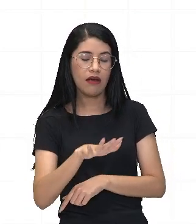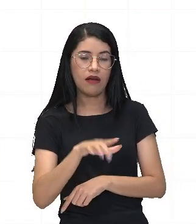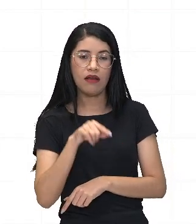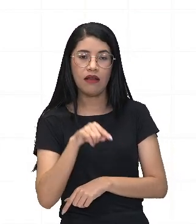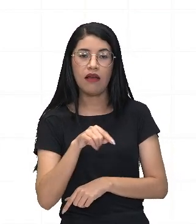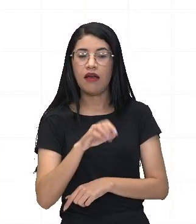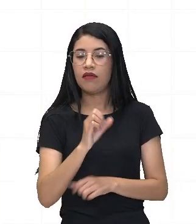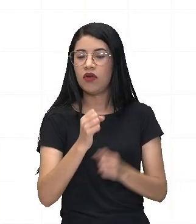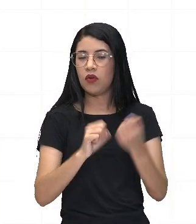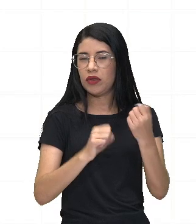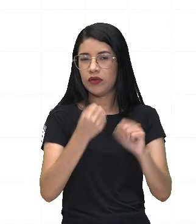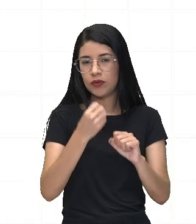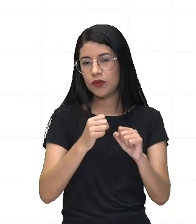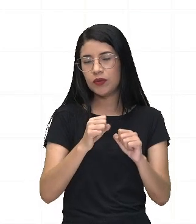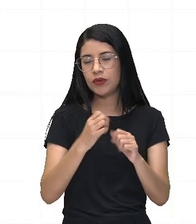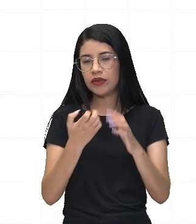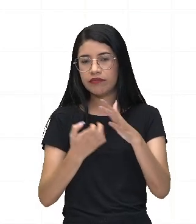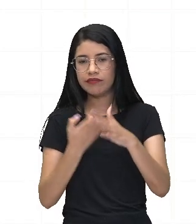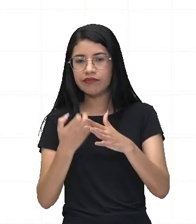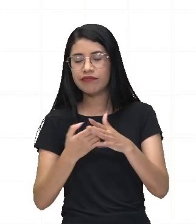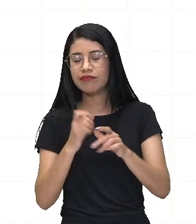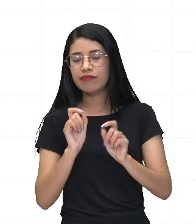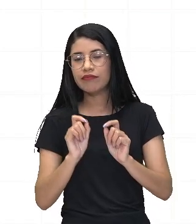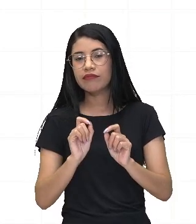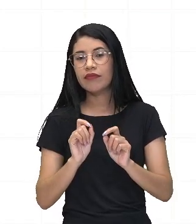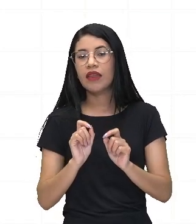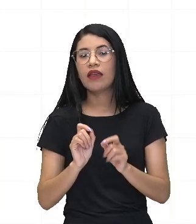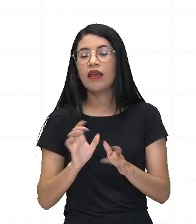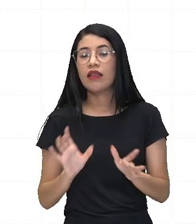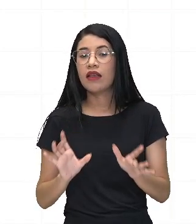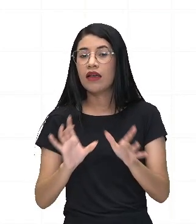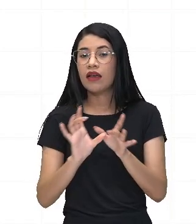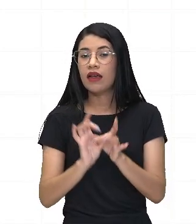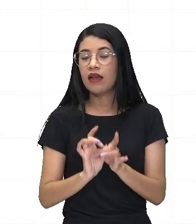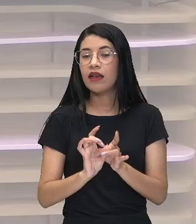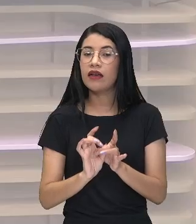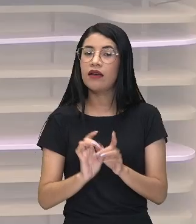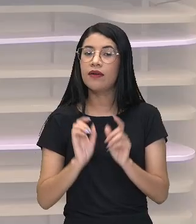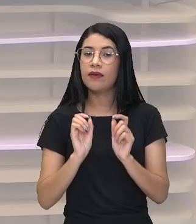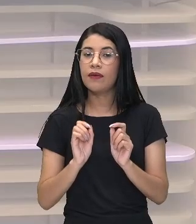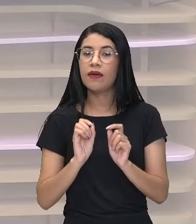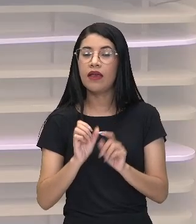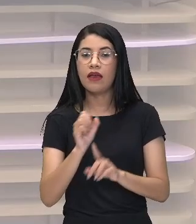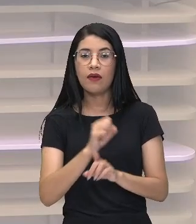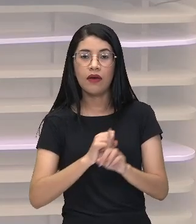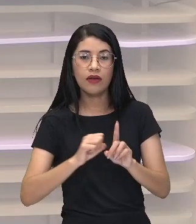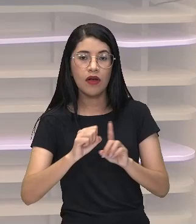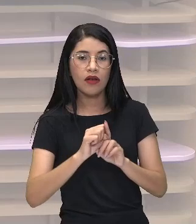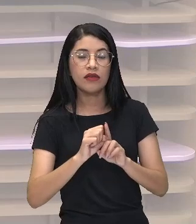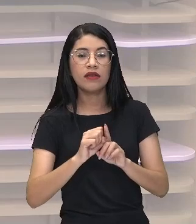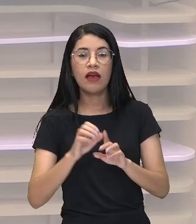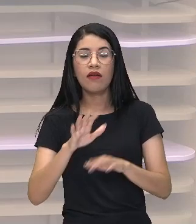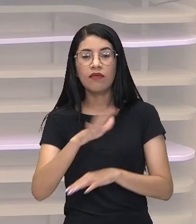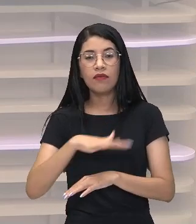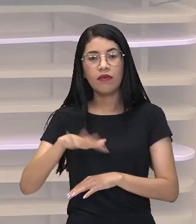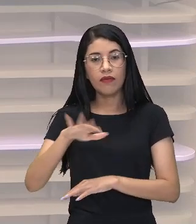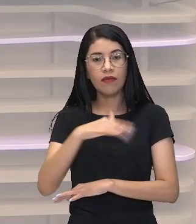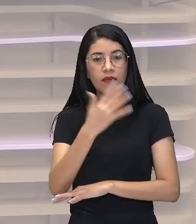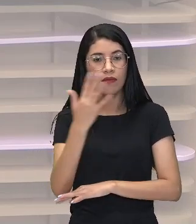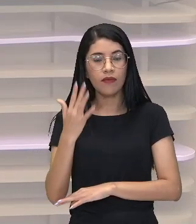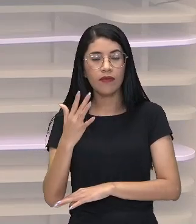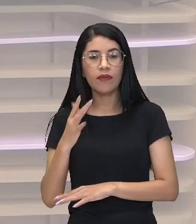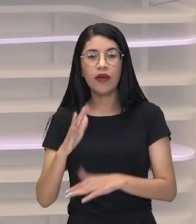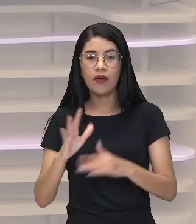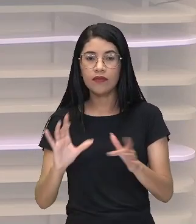daquela indústria, daquela empresa, ele possa estar aí em harmonia com o crescimento ambiental, né, e